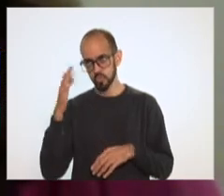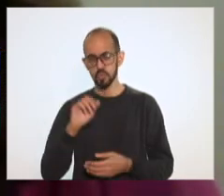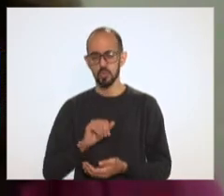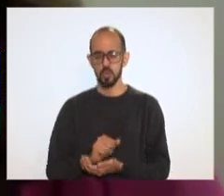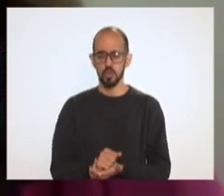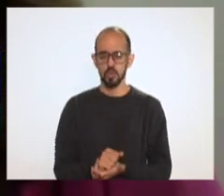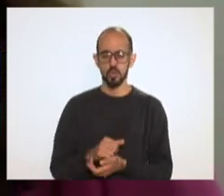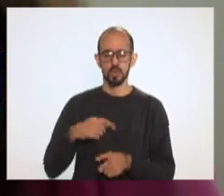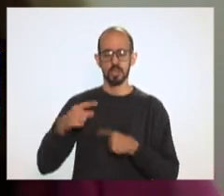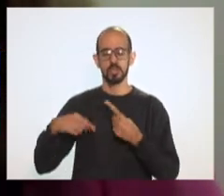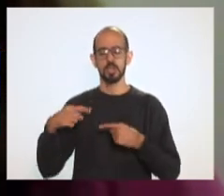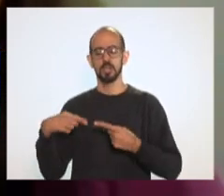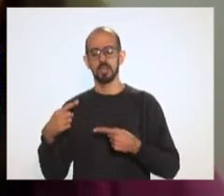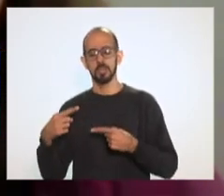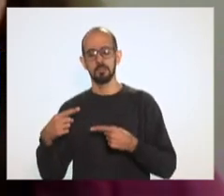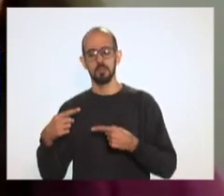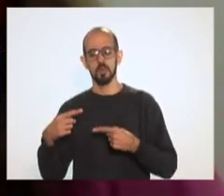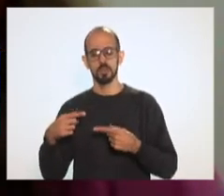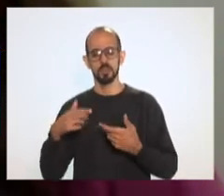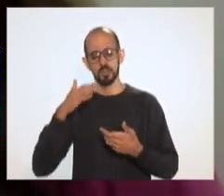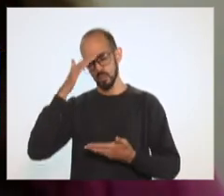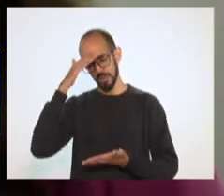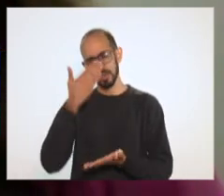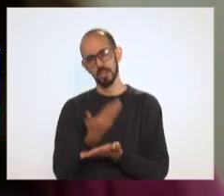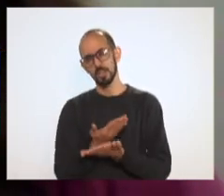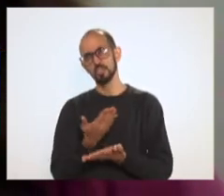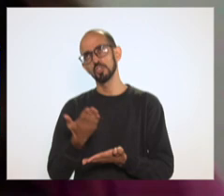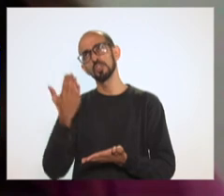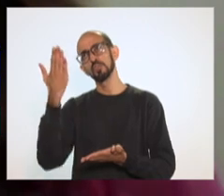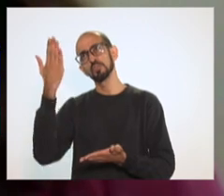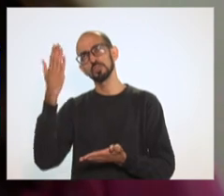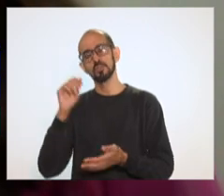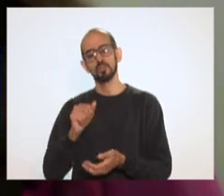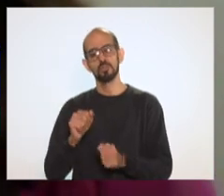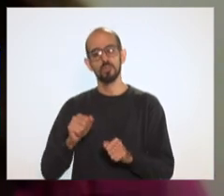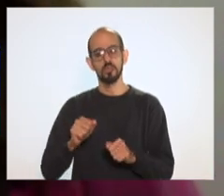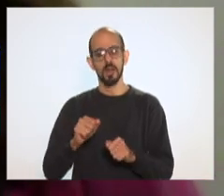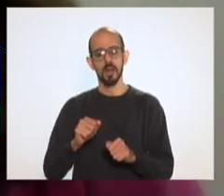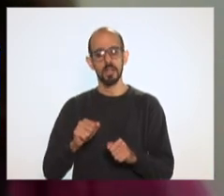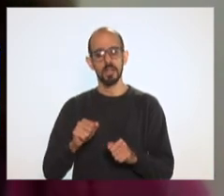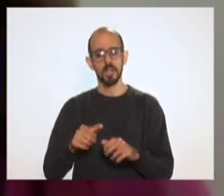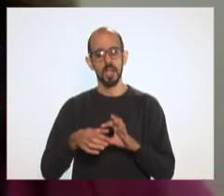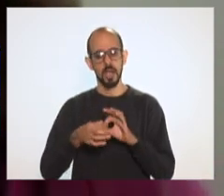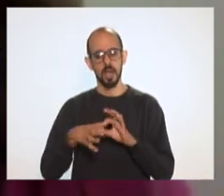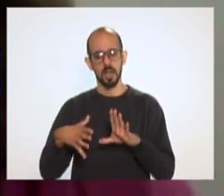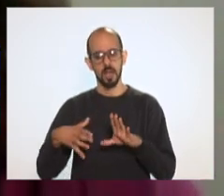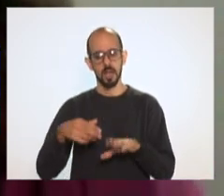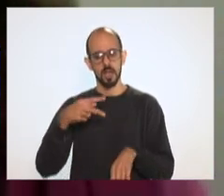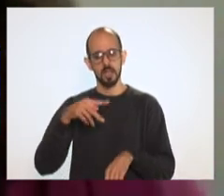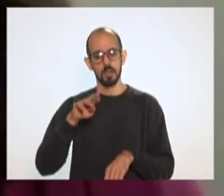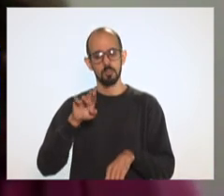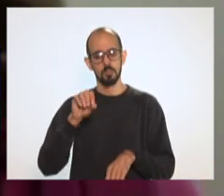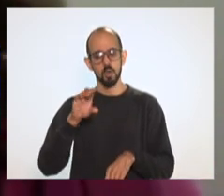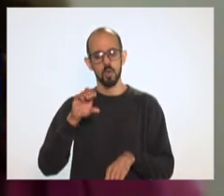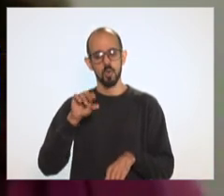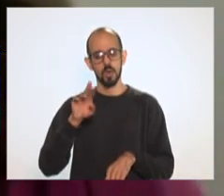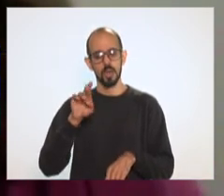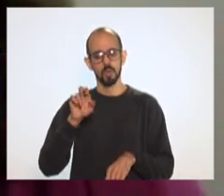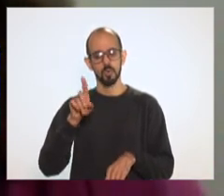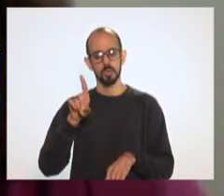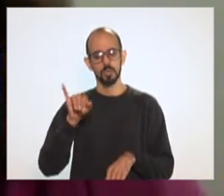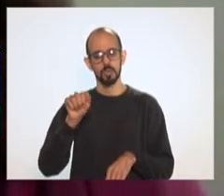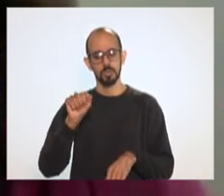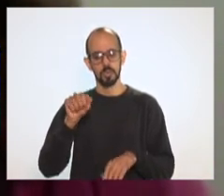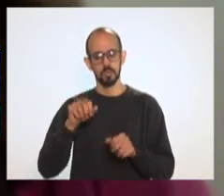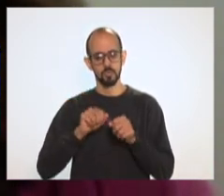depois eu acredito que vossa excelência vai determinar que a procuradoria faça essa atuação